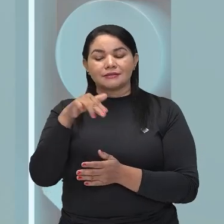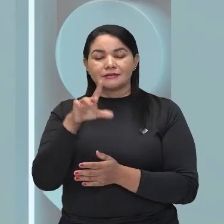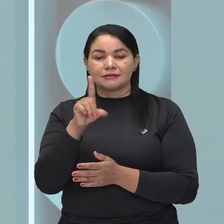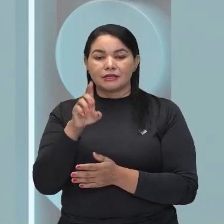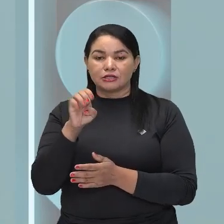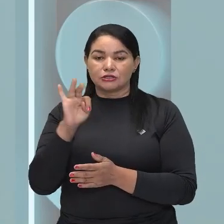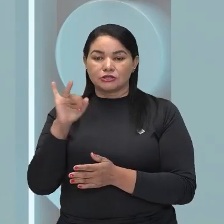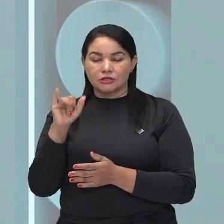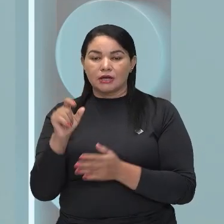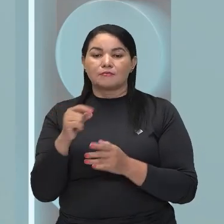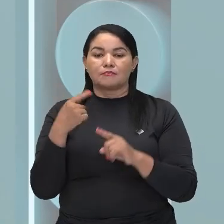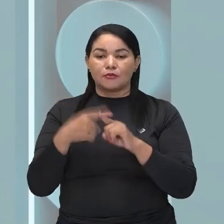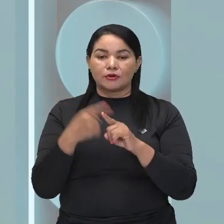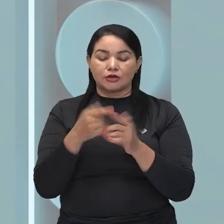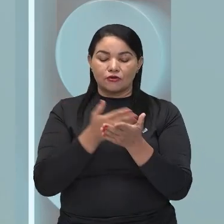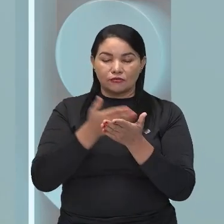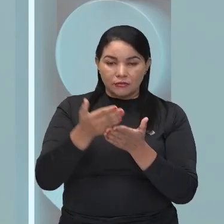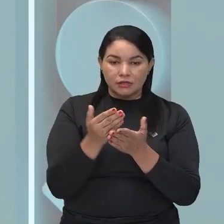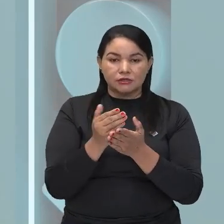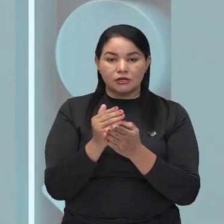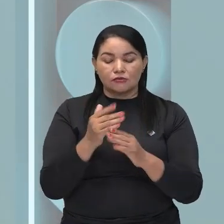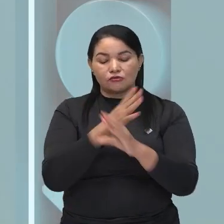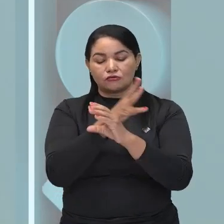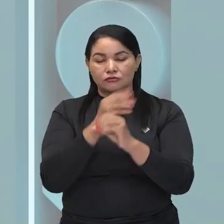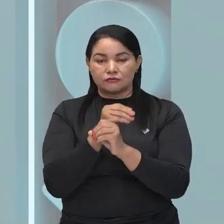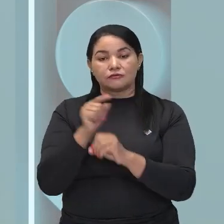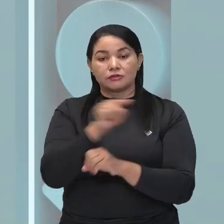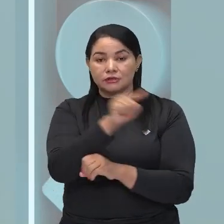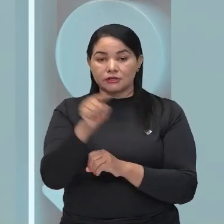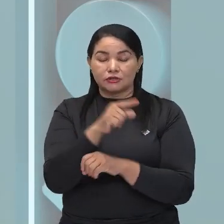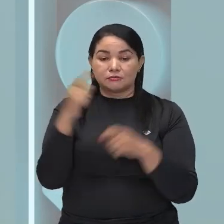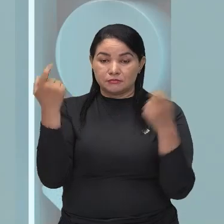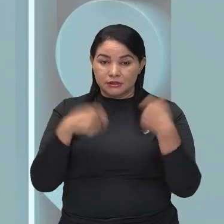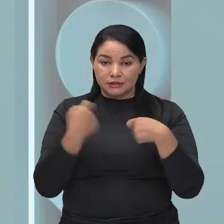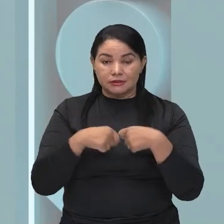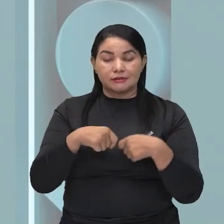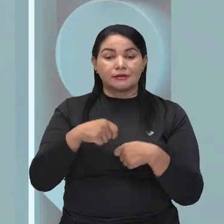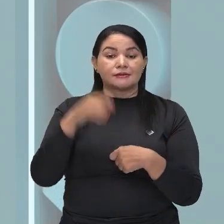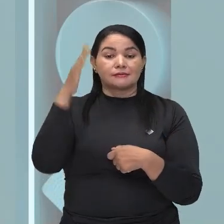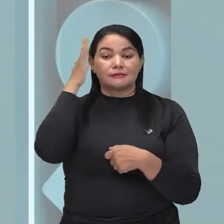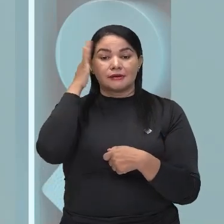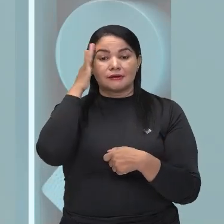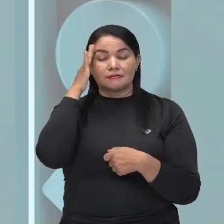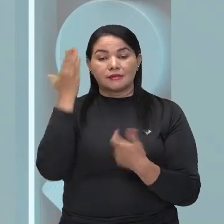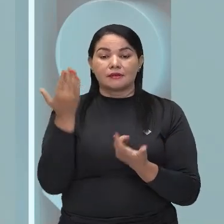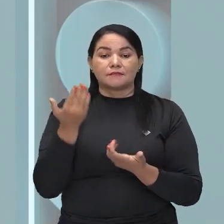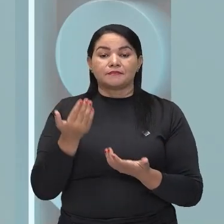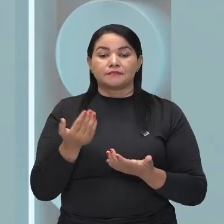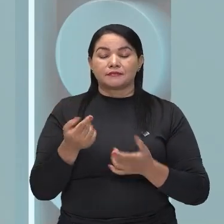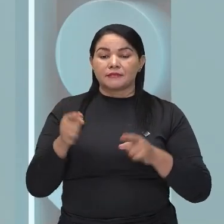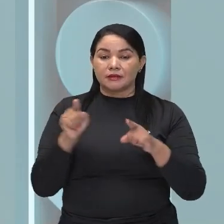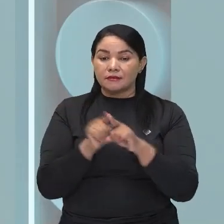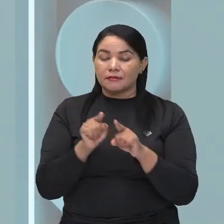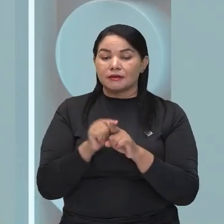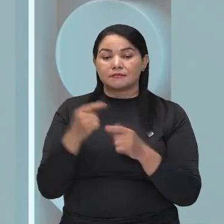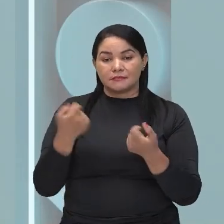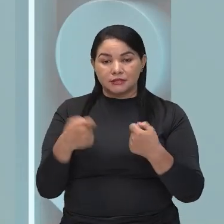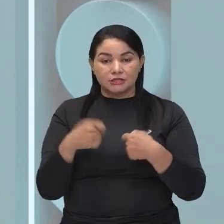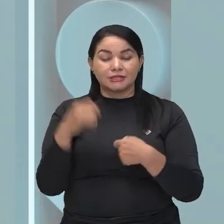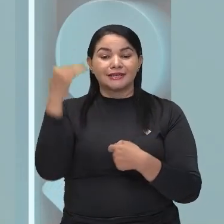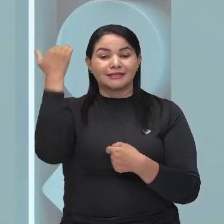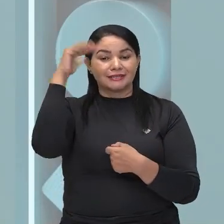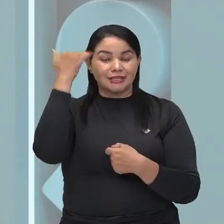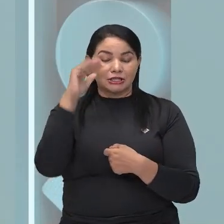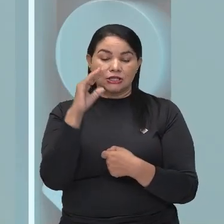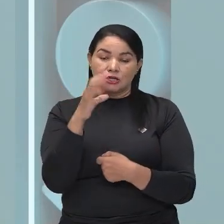são iniciadas por conjunções e vocês precisam saber reconhecer essas conjunções, compreender o sentido